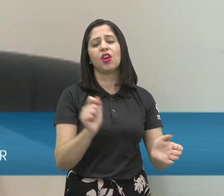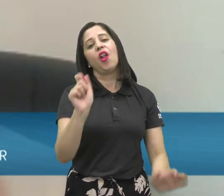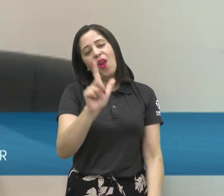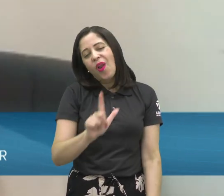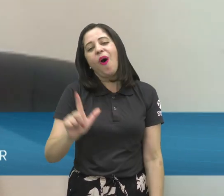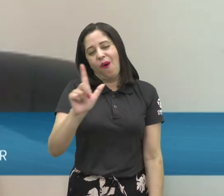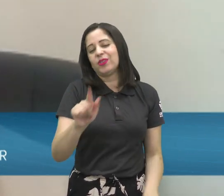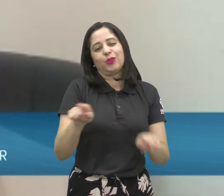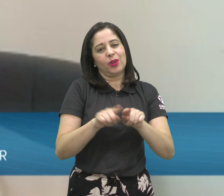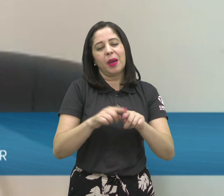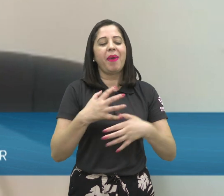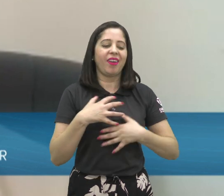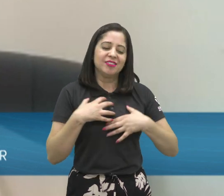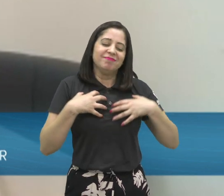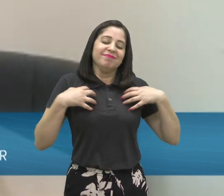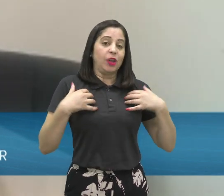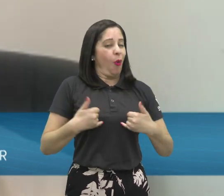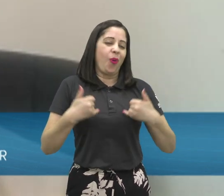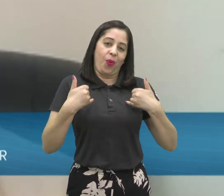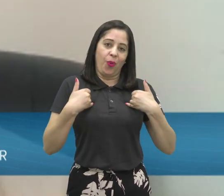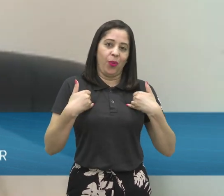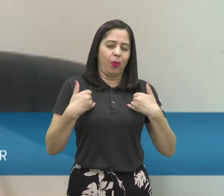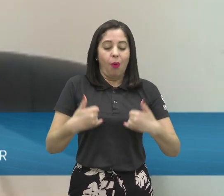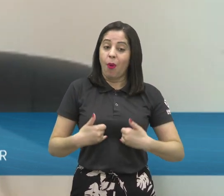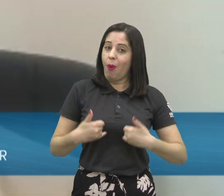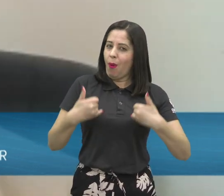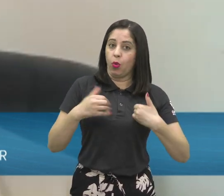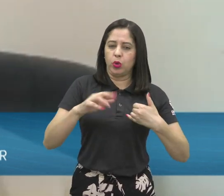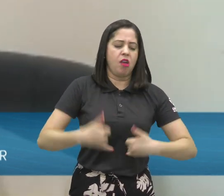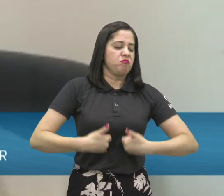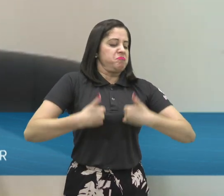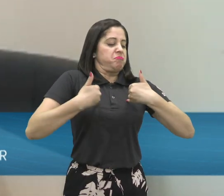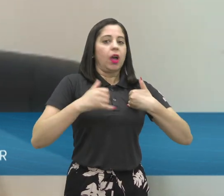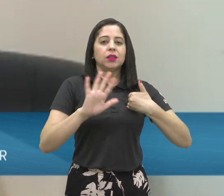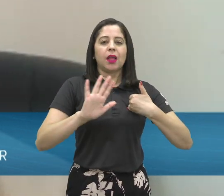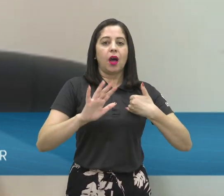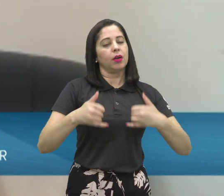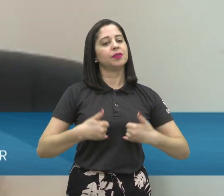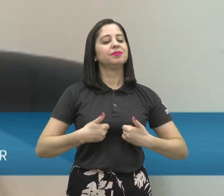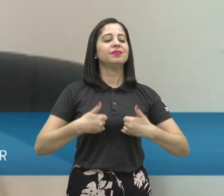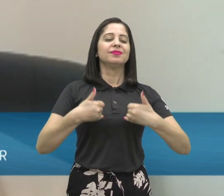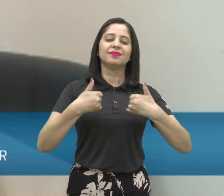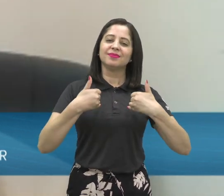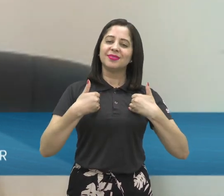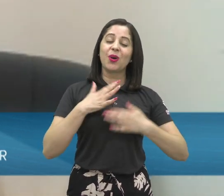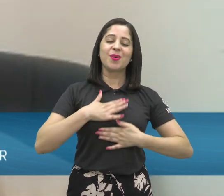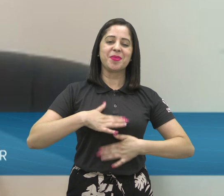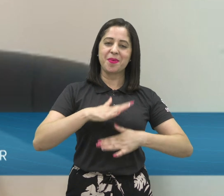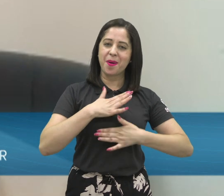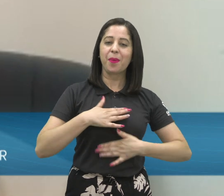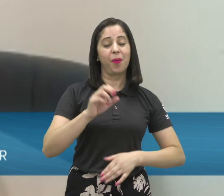benefício próprio para mim, egoicamente, estou me alimentando, isso está fazendo sentido para mim, logo estou me sentindo